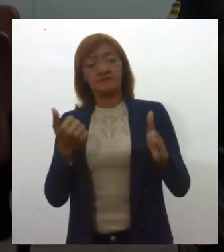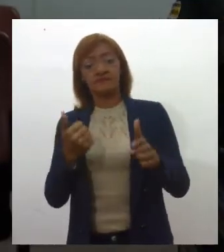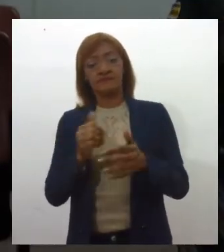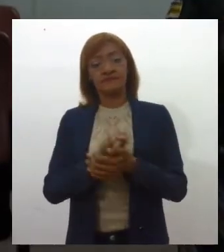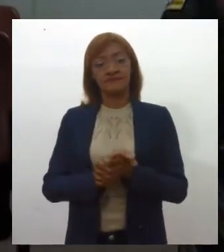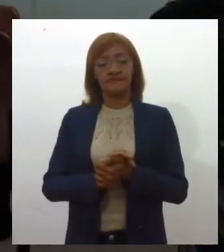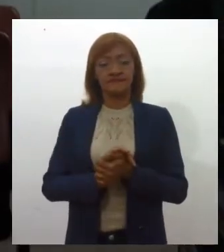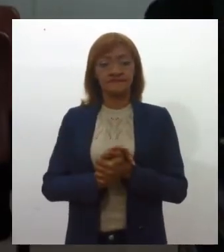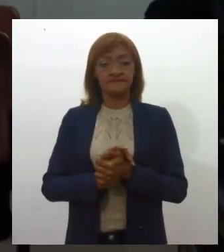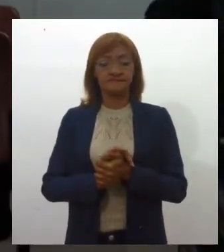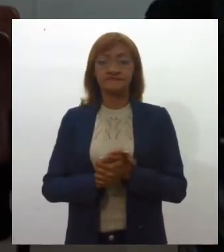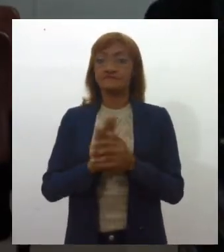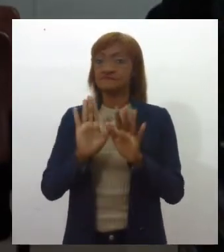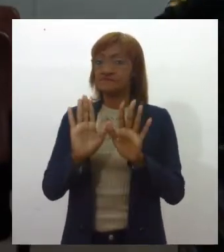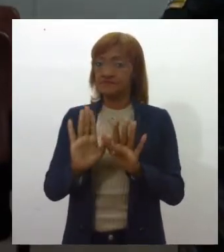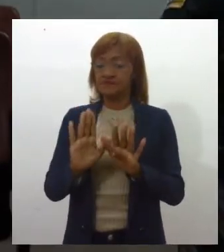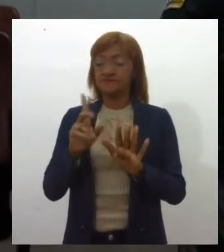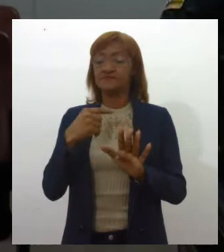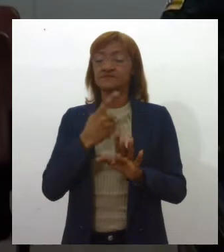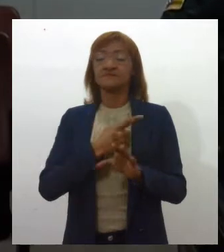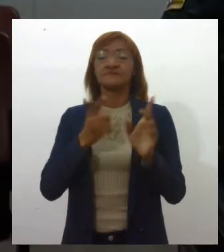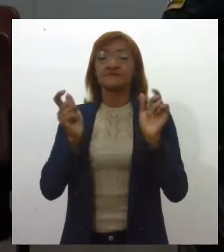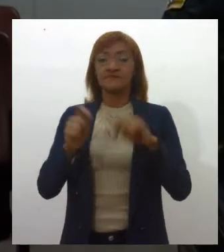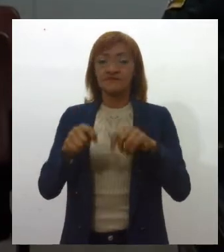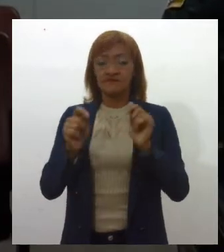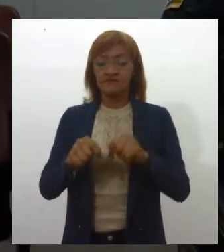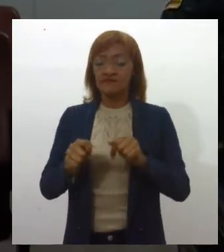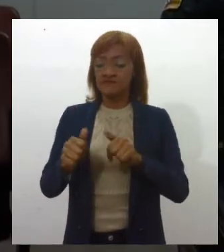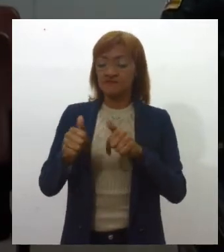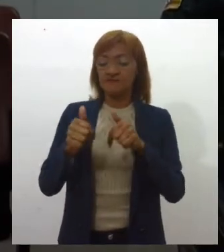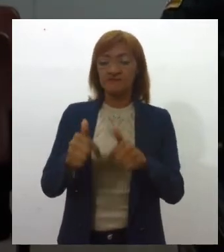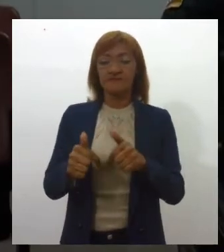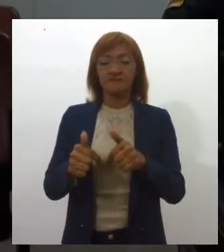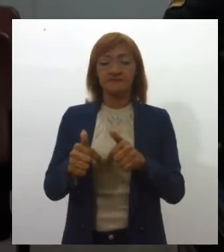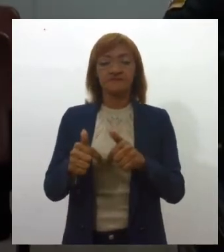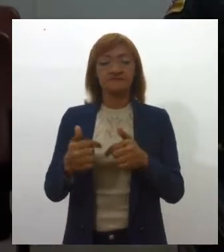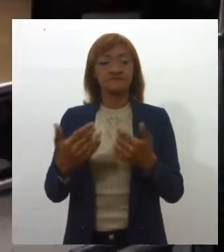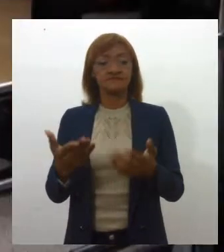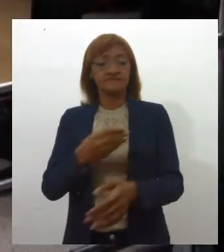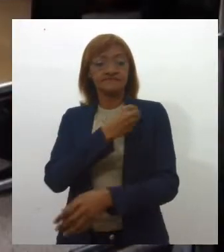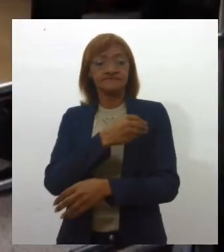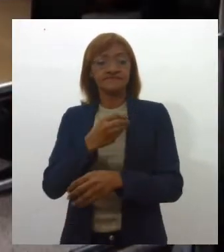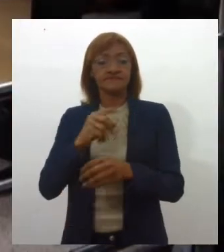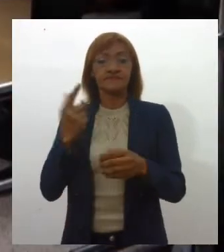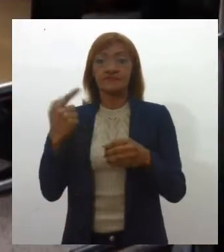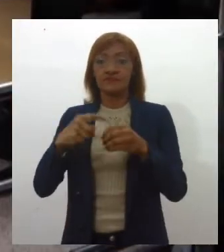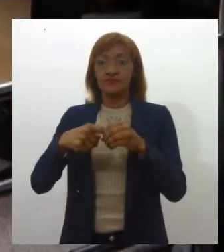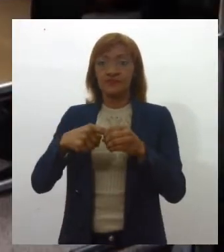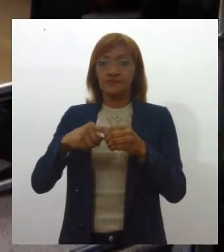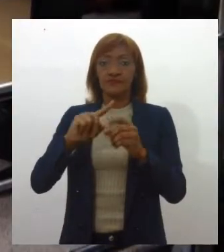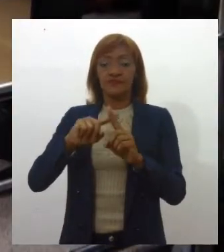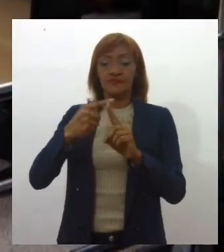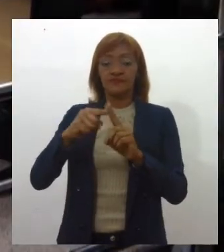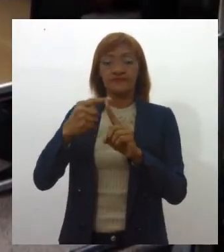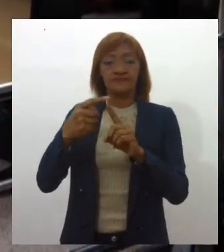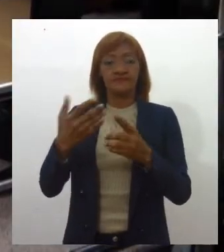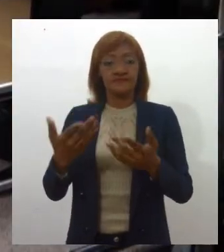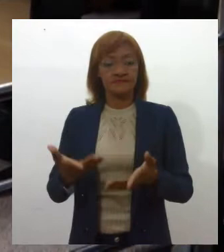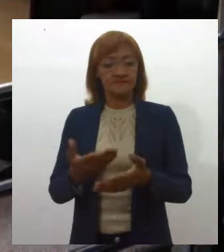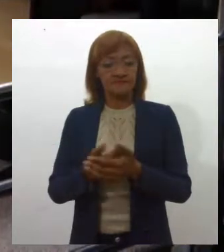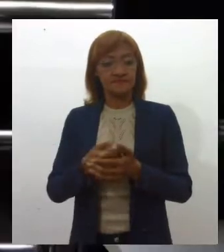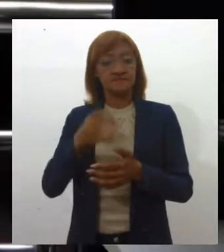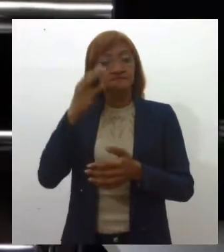o primeiro passo para que a gente possa enfrentar essa crise dos combustíveis, que só agrava. Já no grande expediente da quarta, os